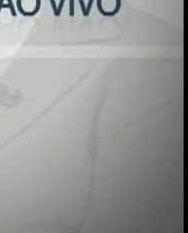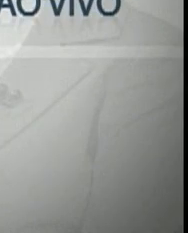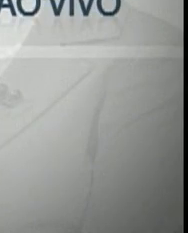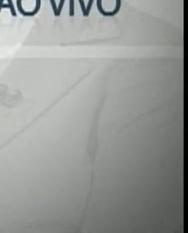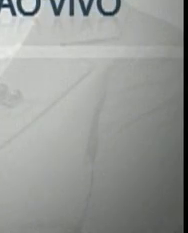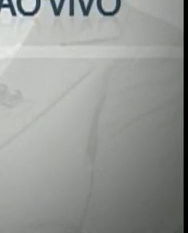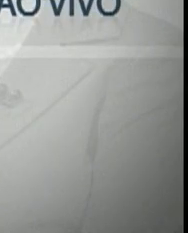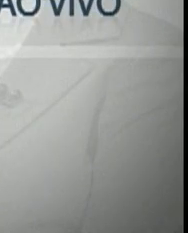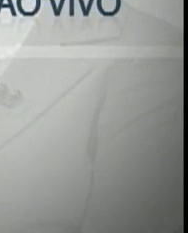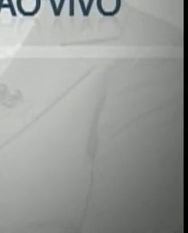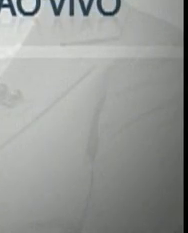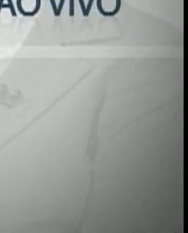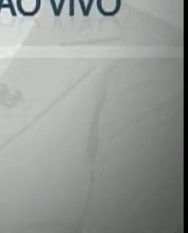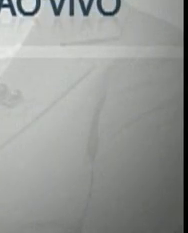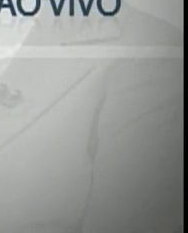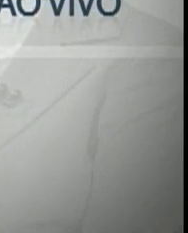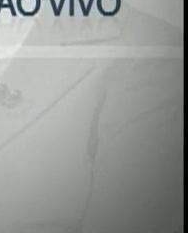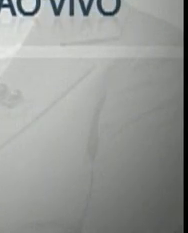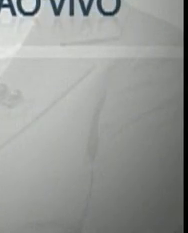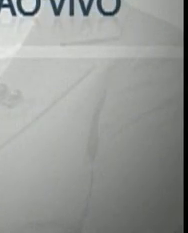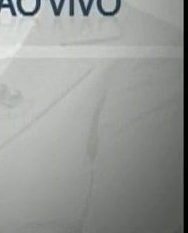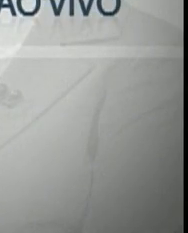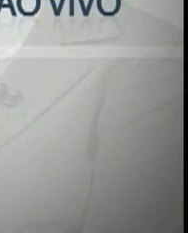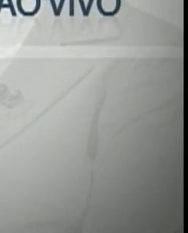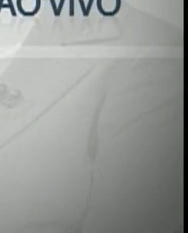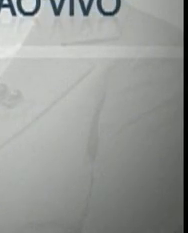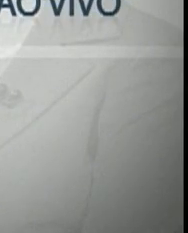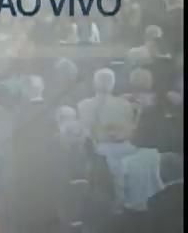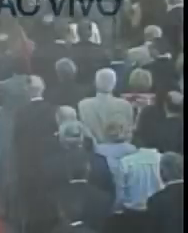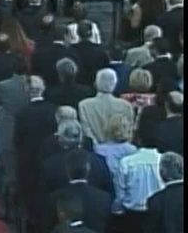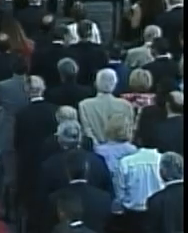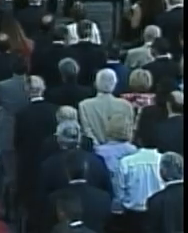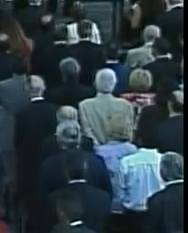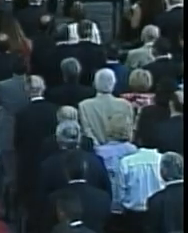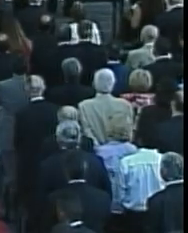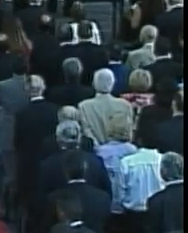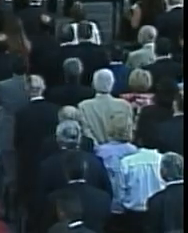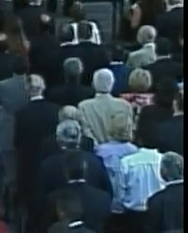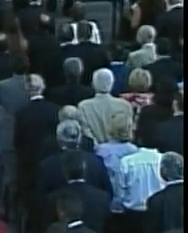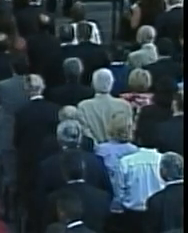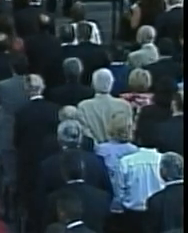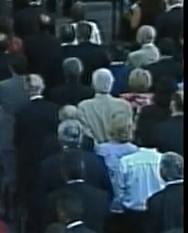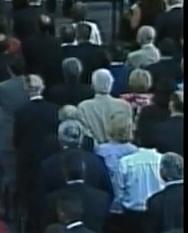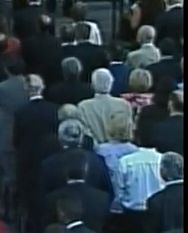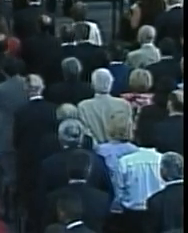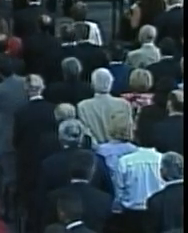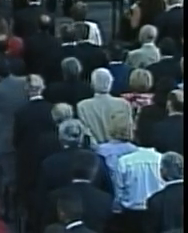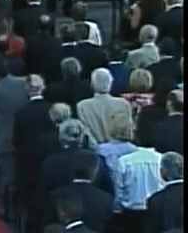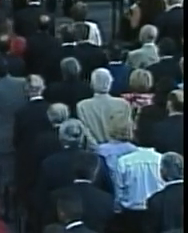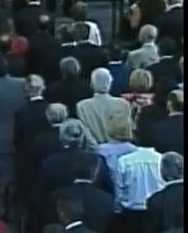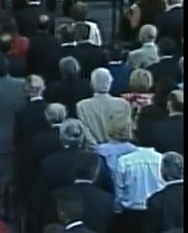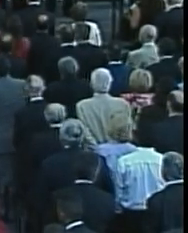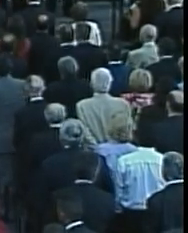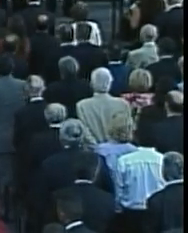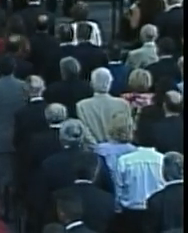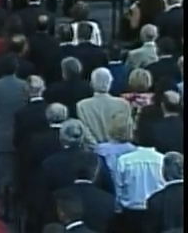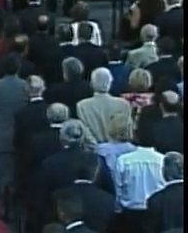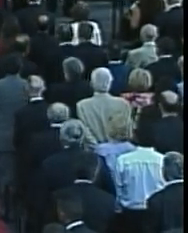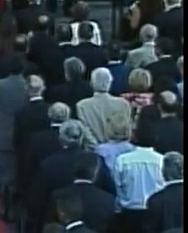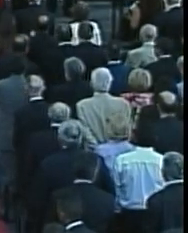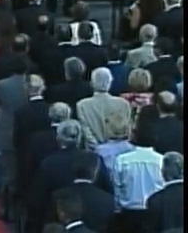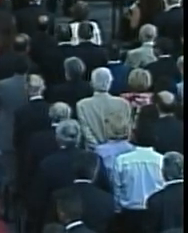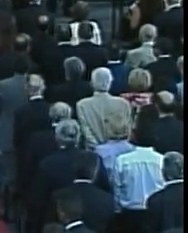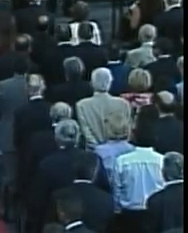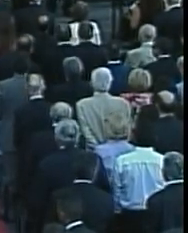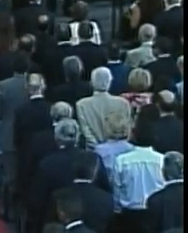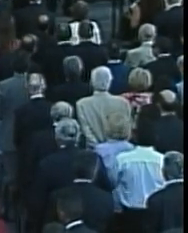Interrompemos a programação para ir ao vivo a São Paulo, onde a presidenta Dilma Rousseff será agraciada com a medalha 25 de janeiro,